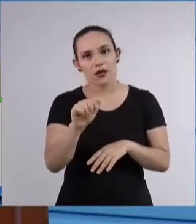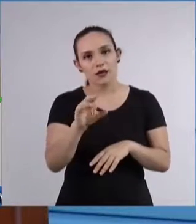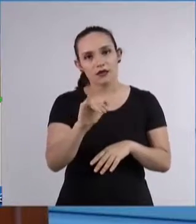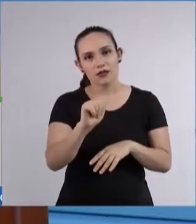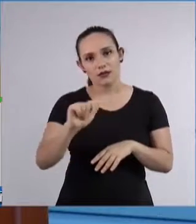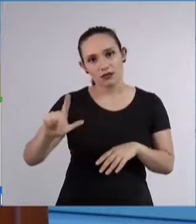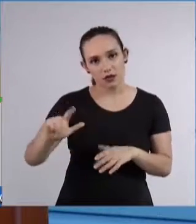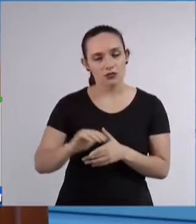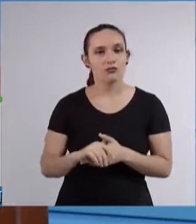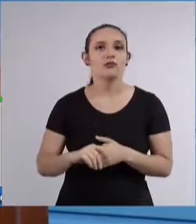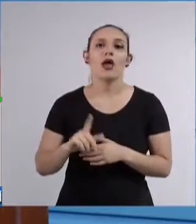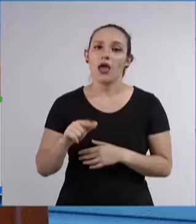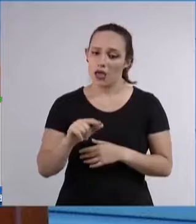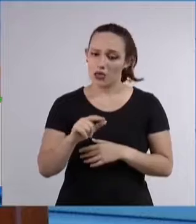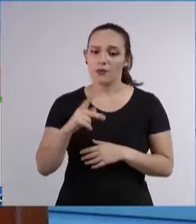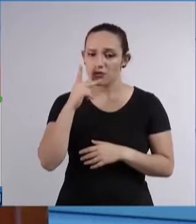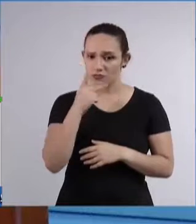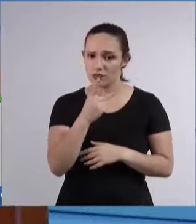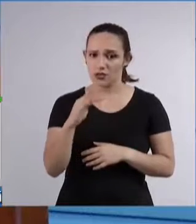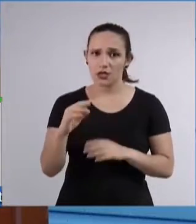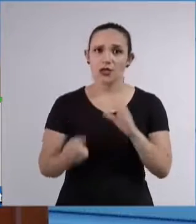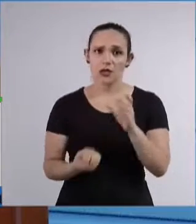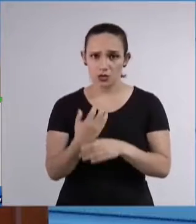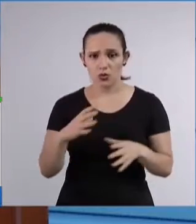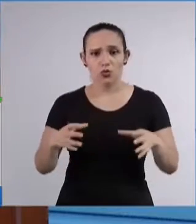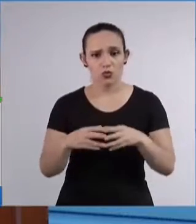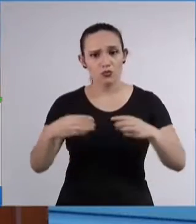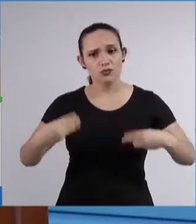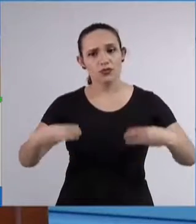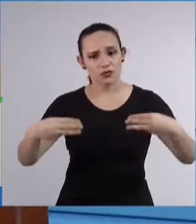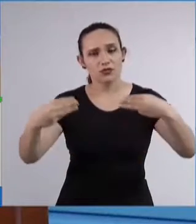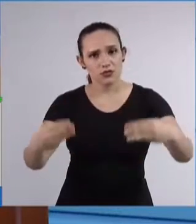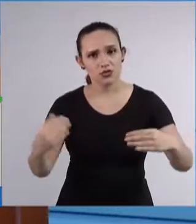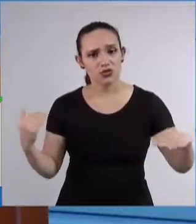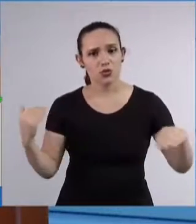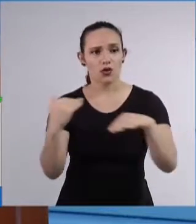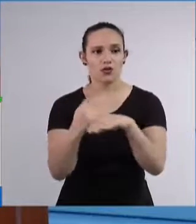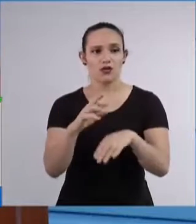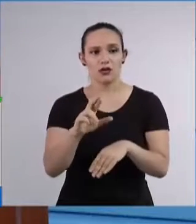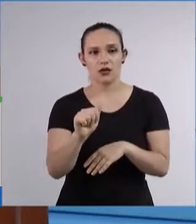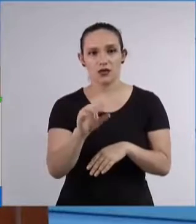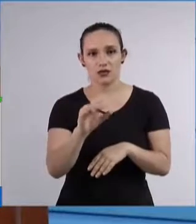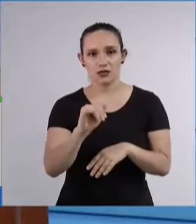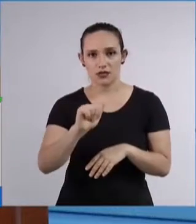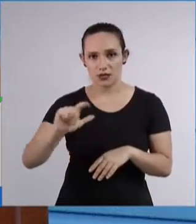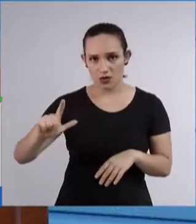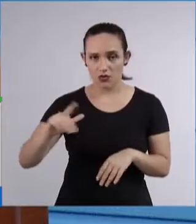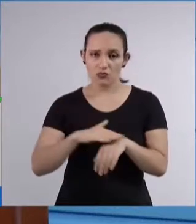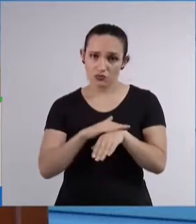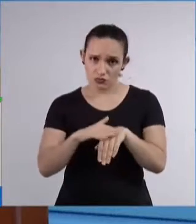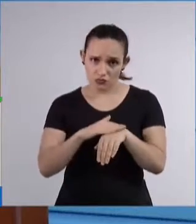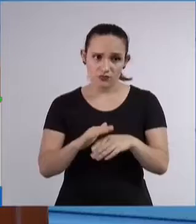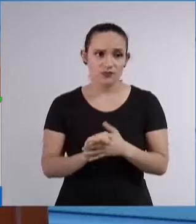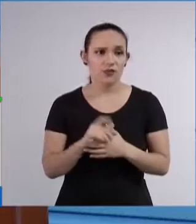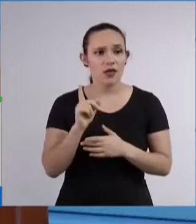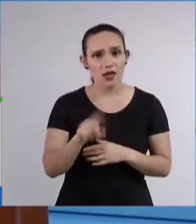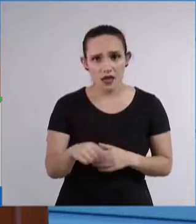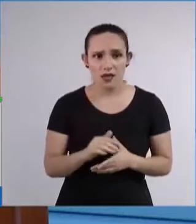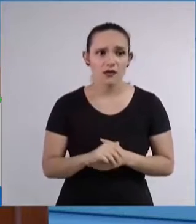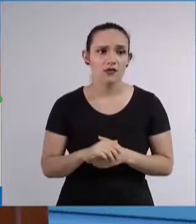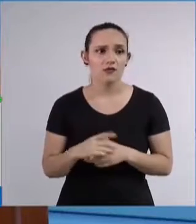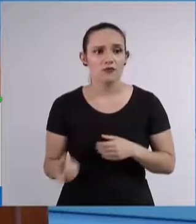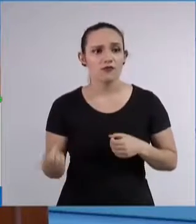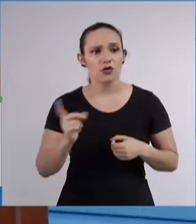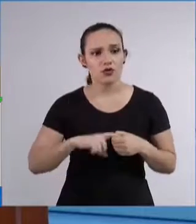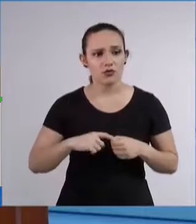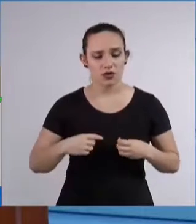uma secretaria com o Estado de Ministério, para promover com a promoção da igualdade racial. É resgatar o